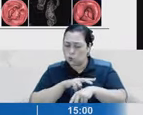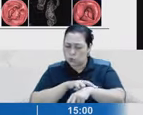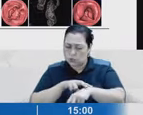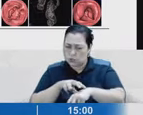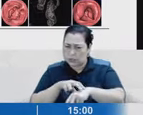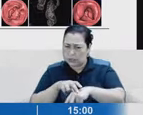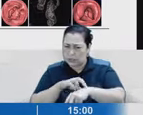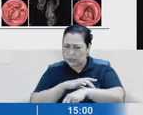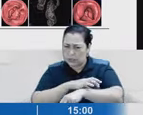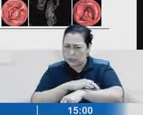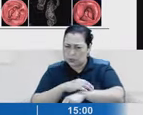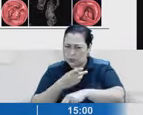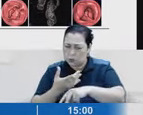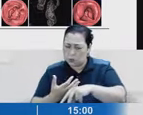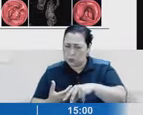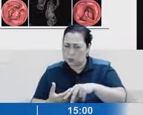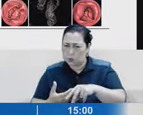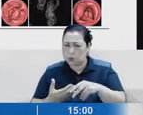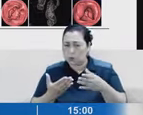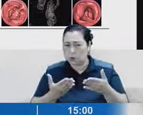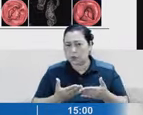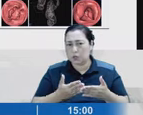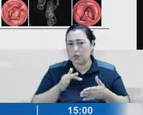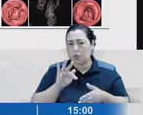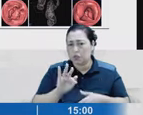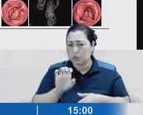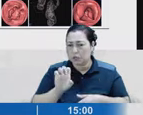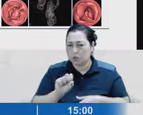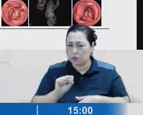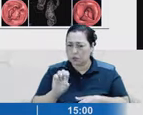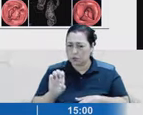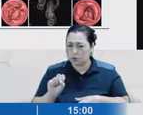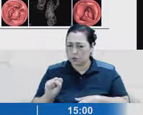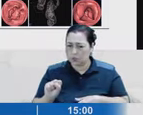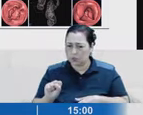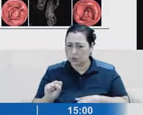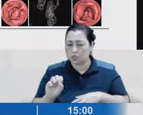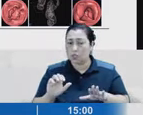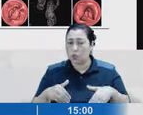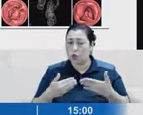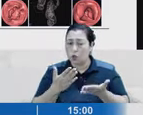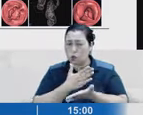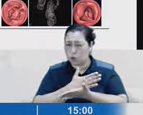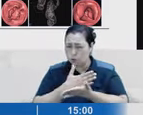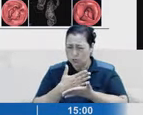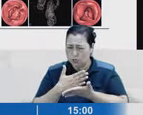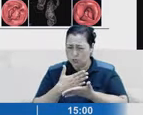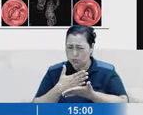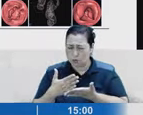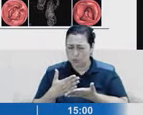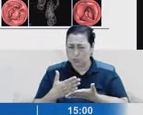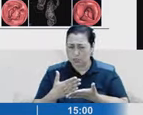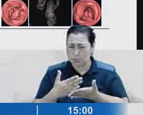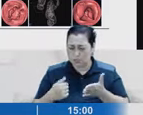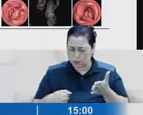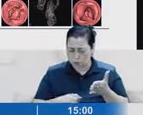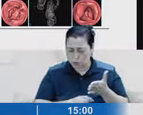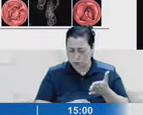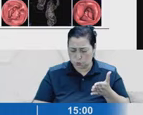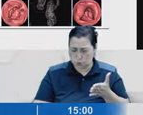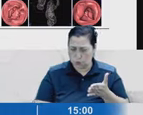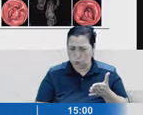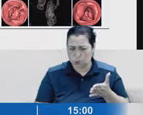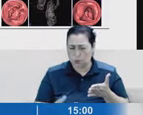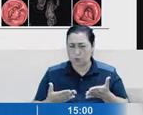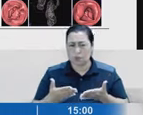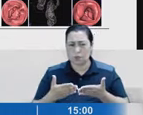fezes, né? Por quê? Porque para cima, o sangue, quando começa no início do intestino grosso, a tendência é de